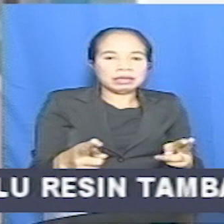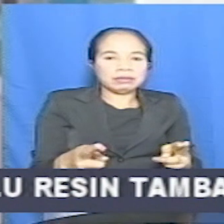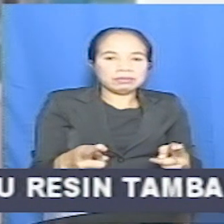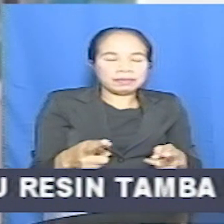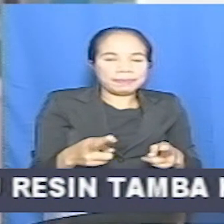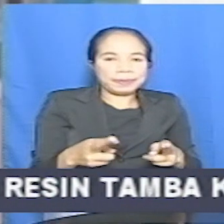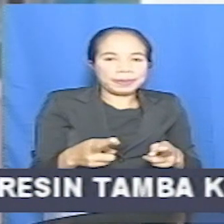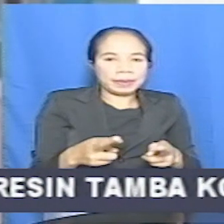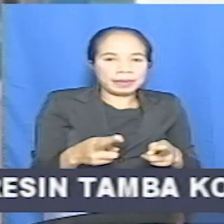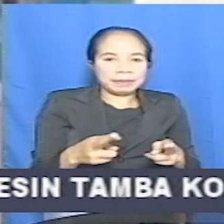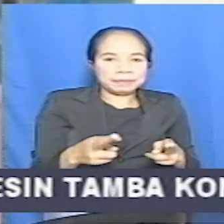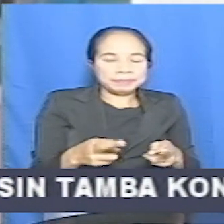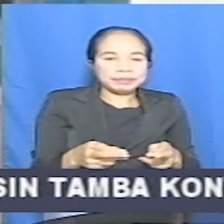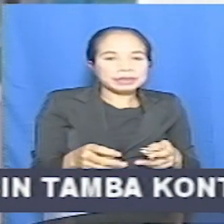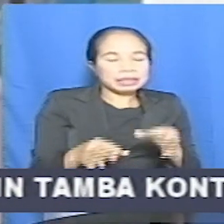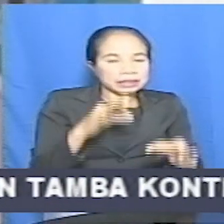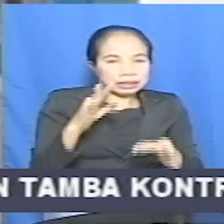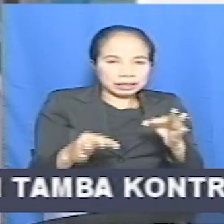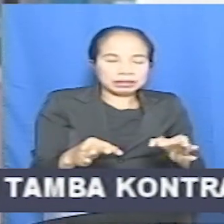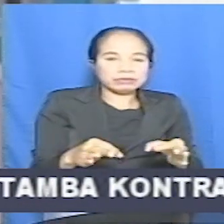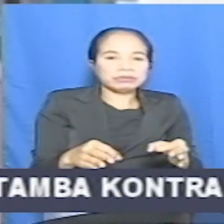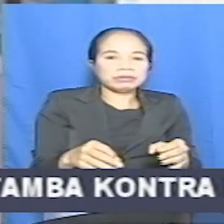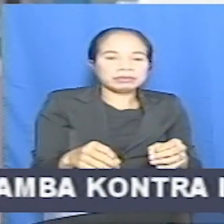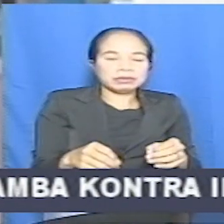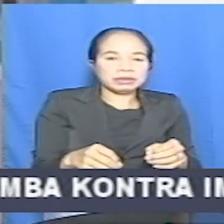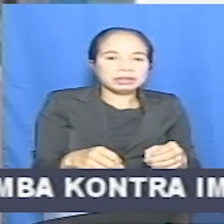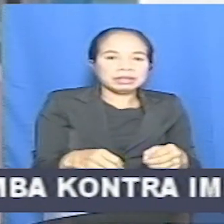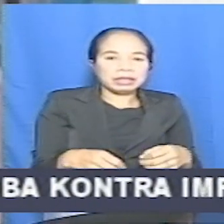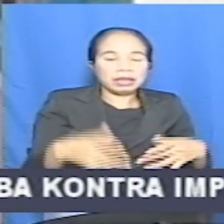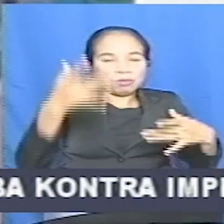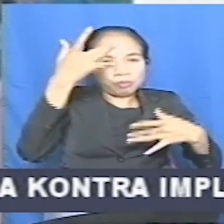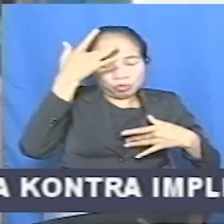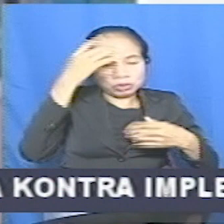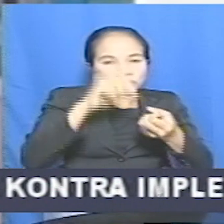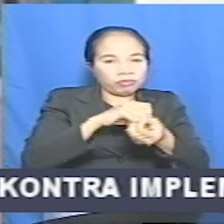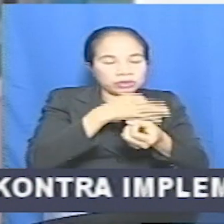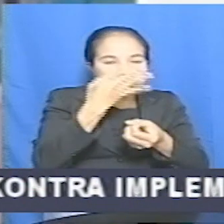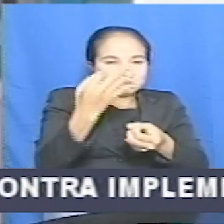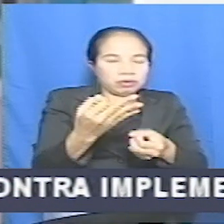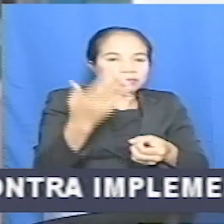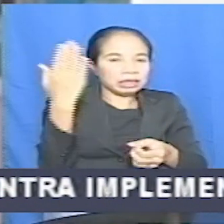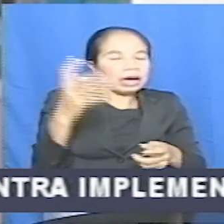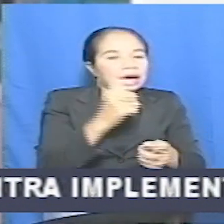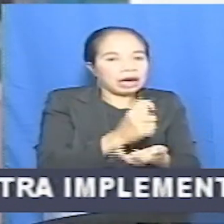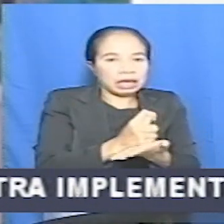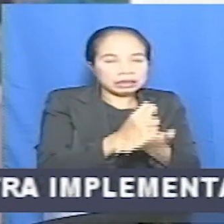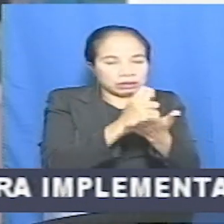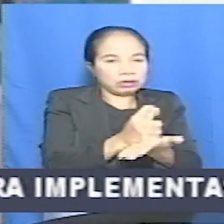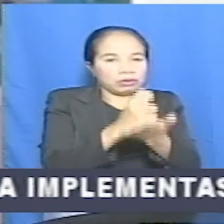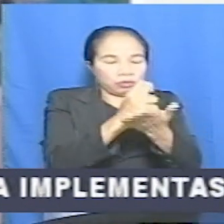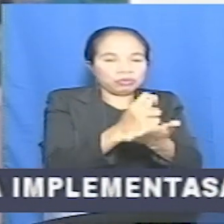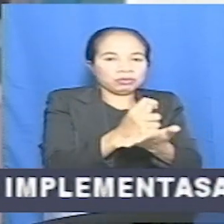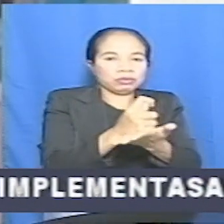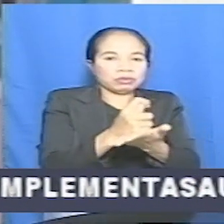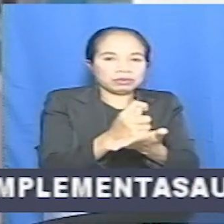oxigênio, a turma para carregar nosso caso, por uma neve, Iha Tauru,